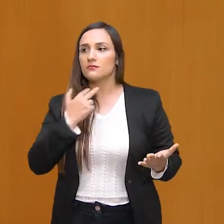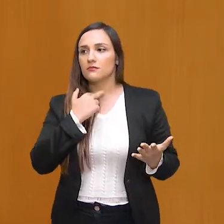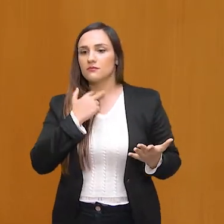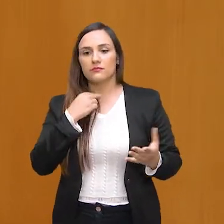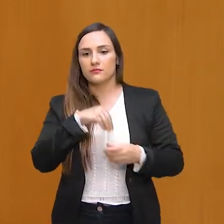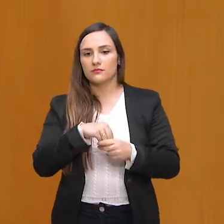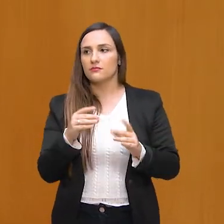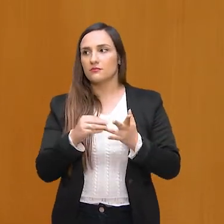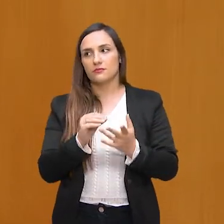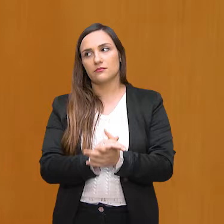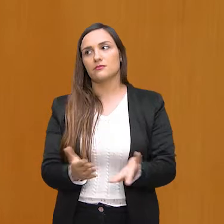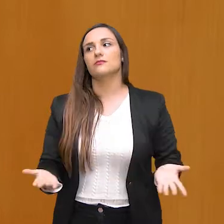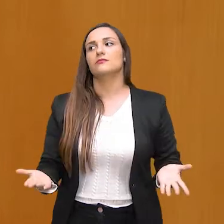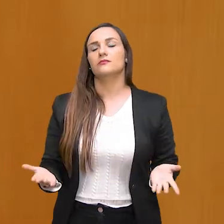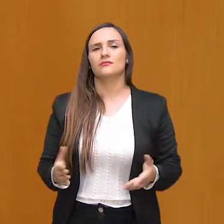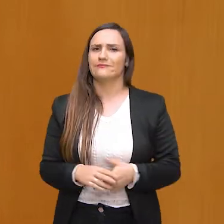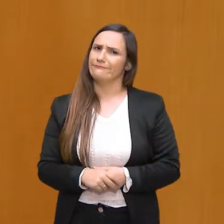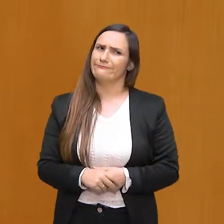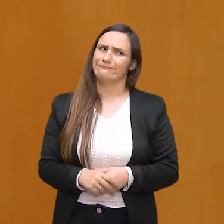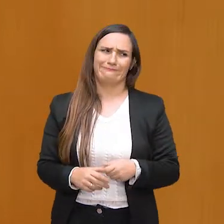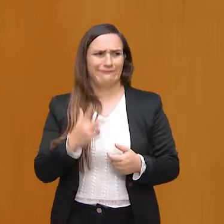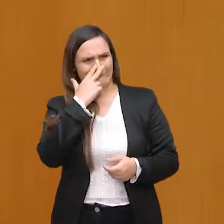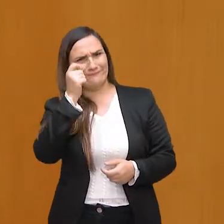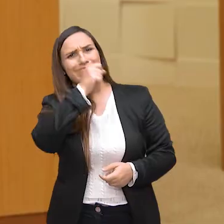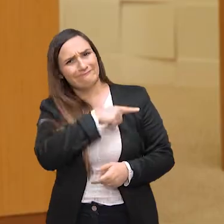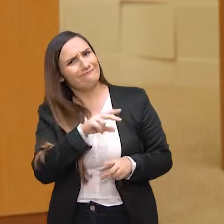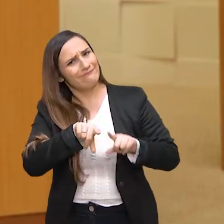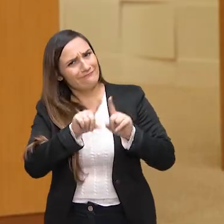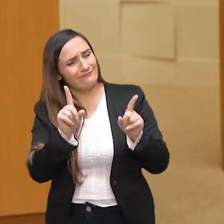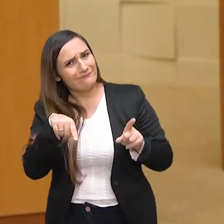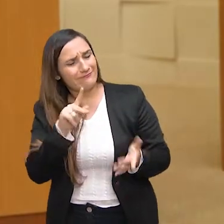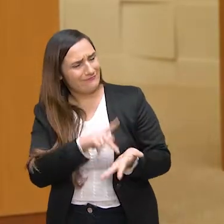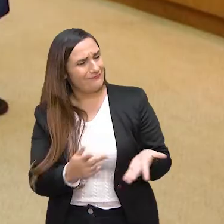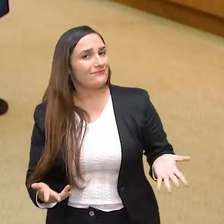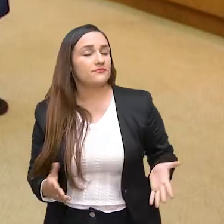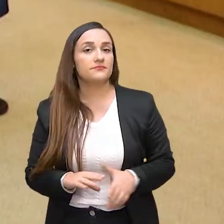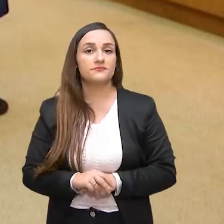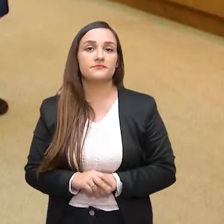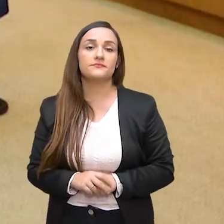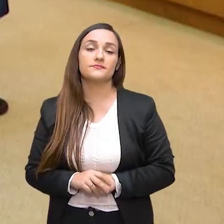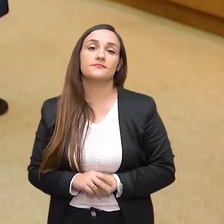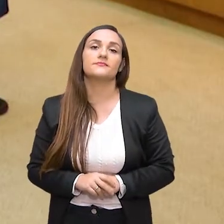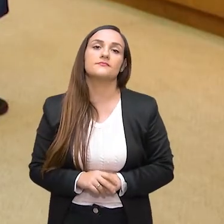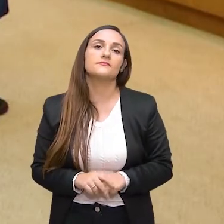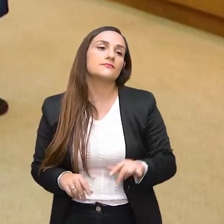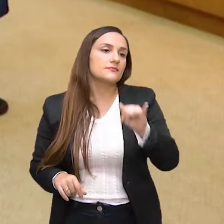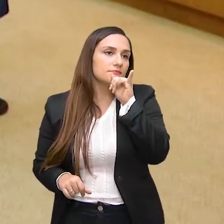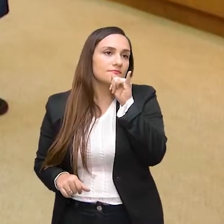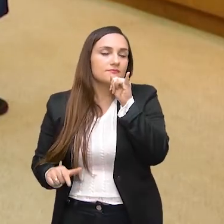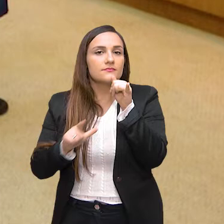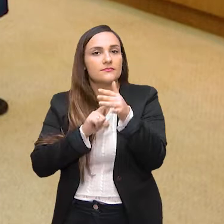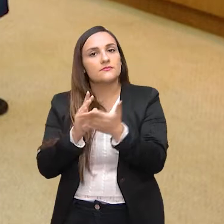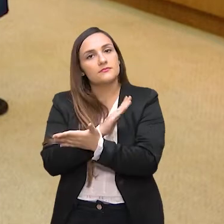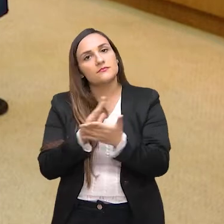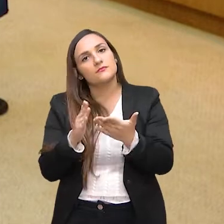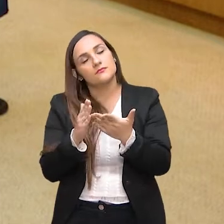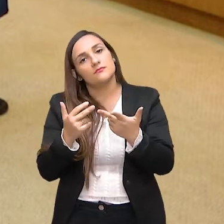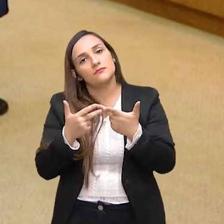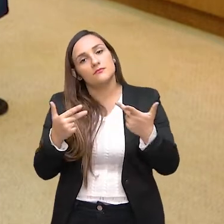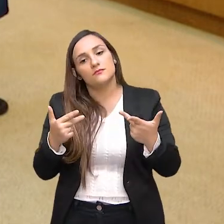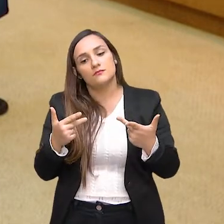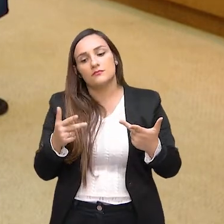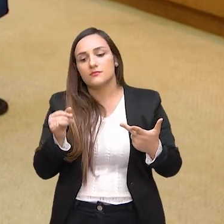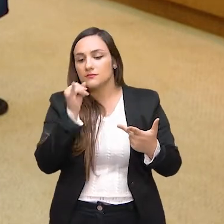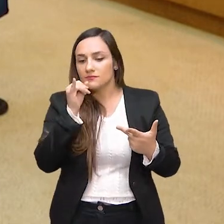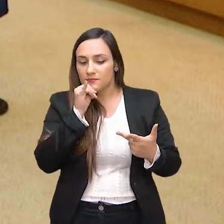ou que ela submetesse às regras do casamento. Mas são exemplos até um pouco engraçados, né? Outros, já vi casos